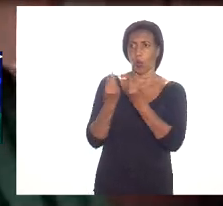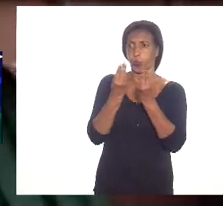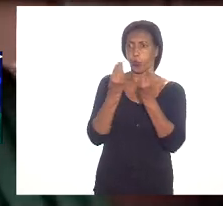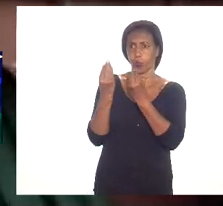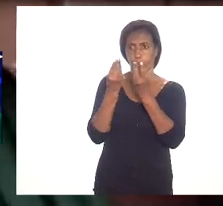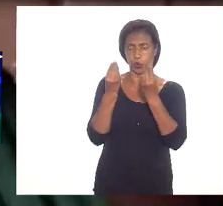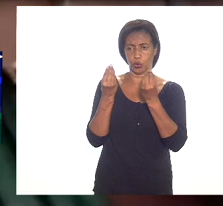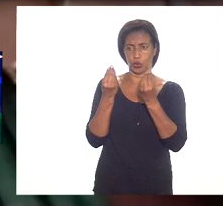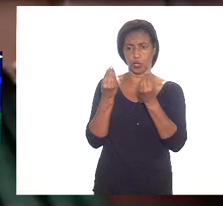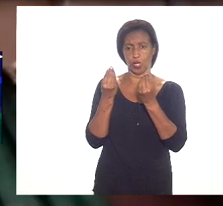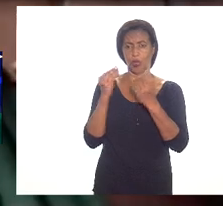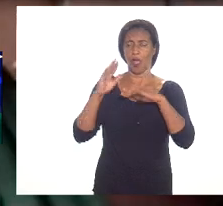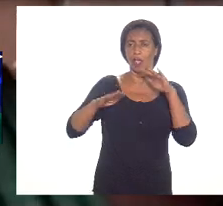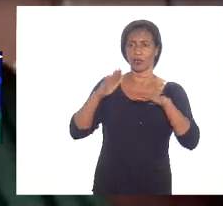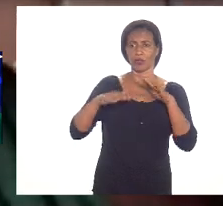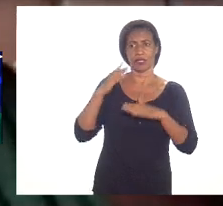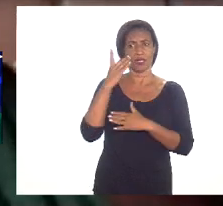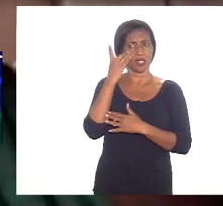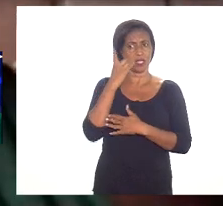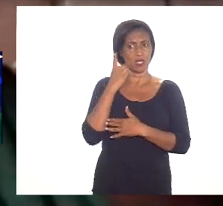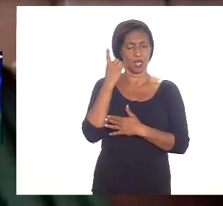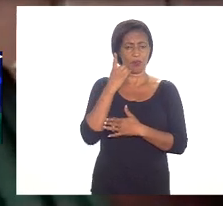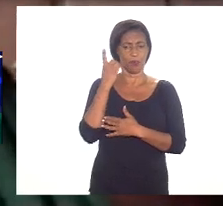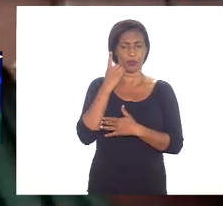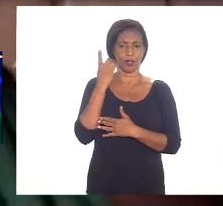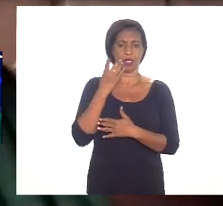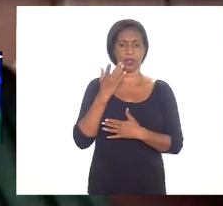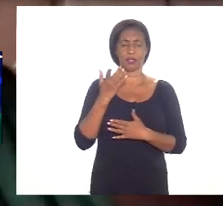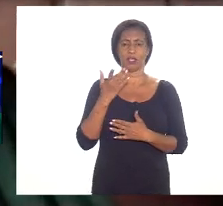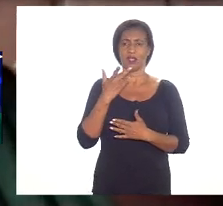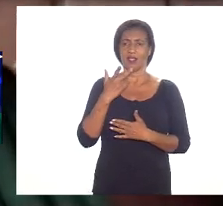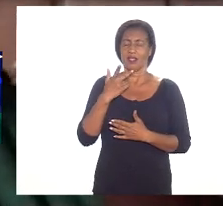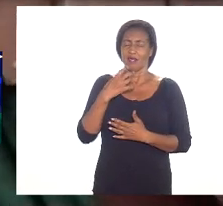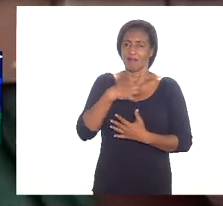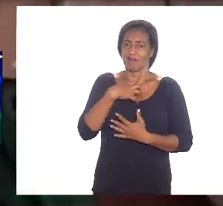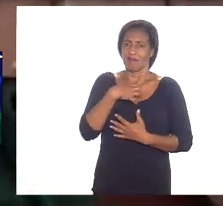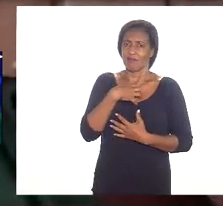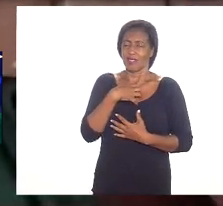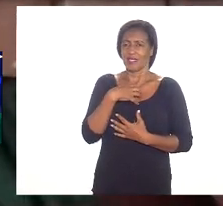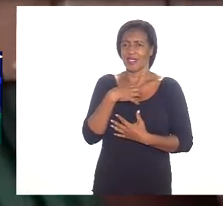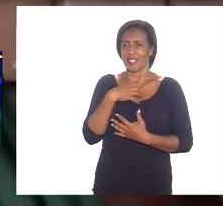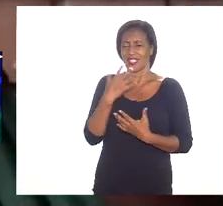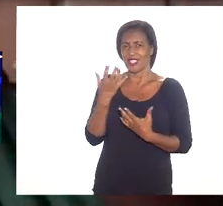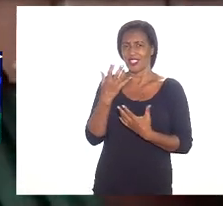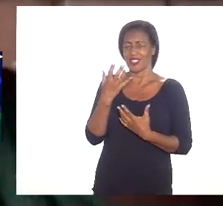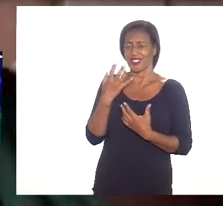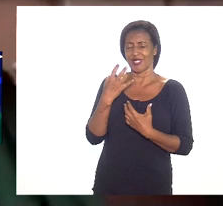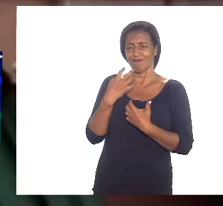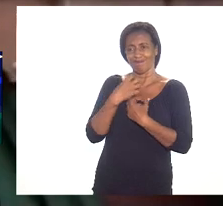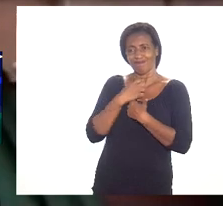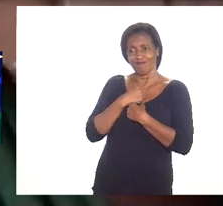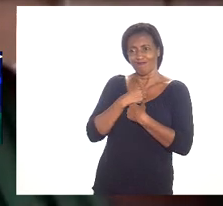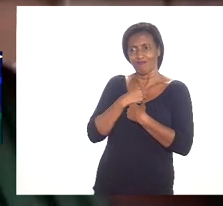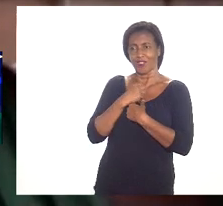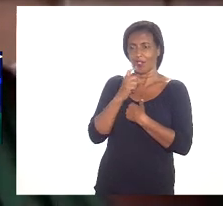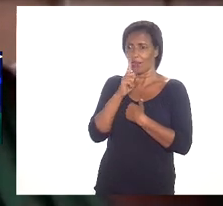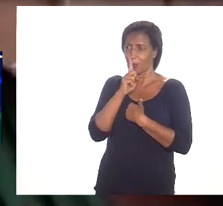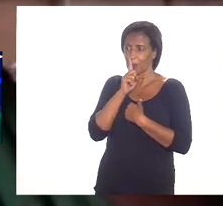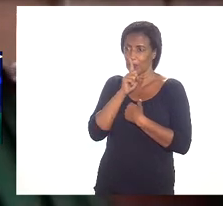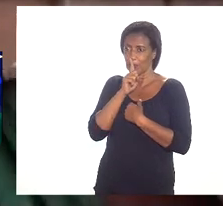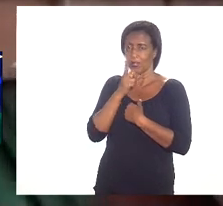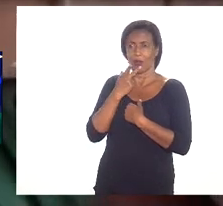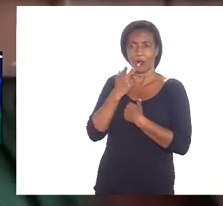vezes são deputados ou e que as pessoas ficam constrangidos e a quadras não